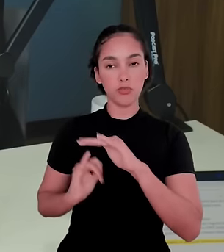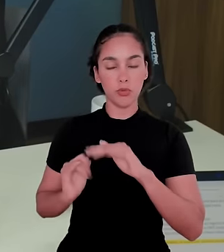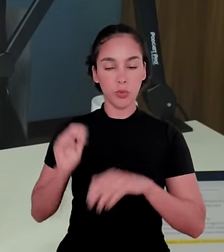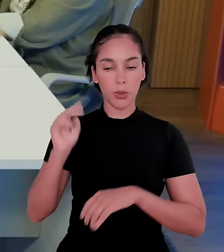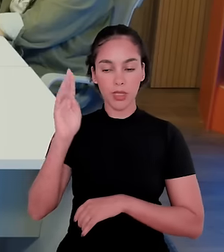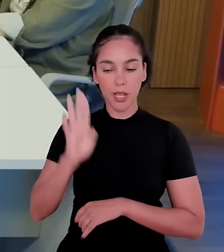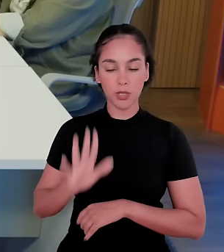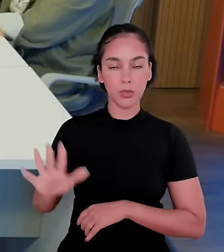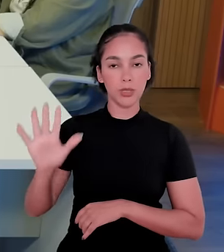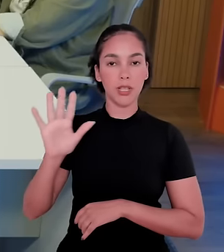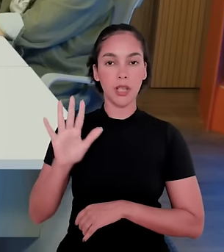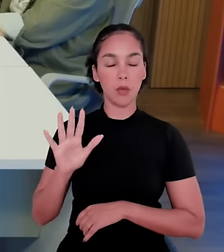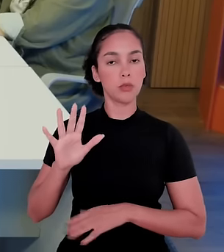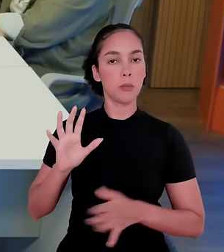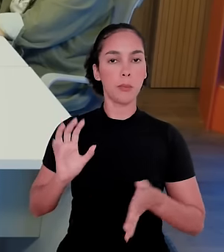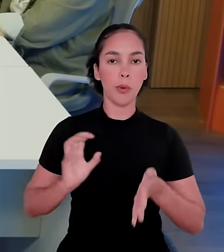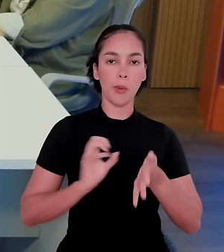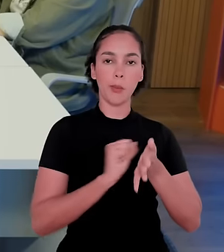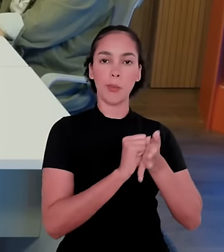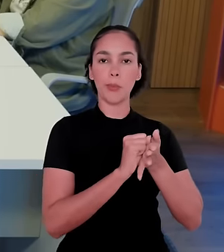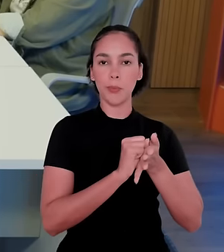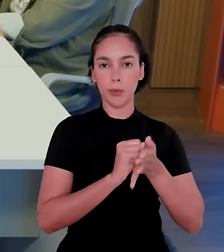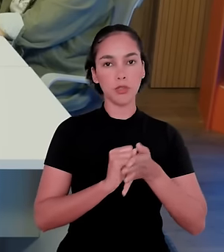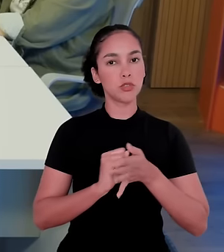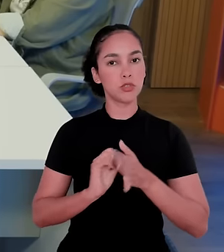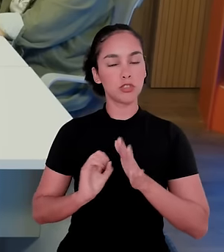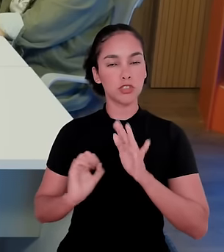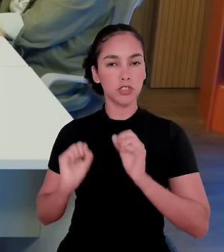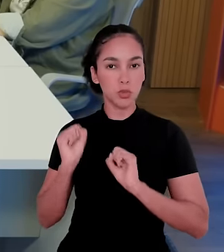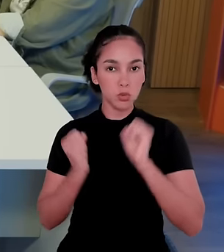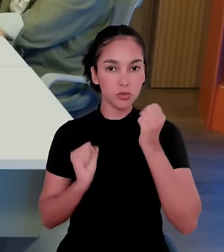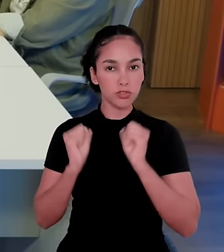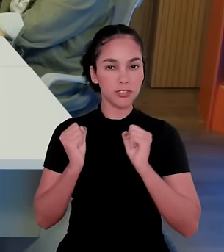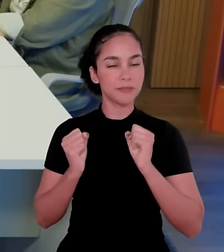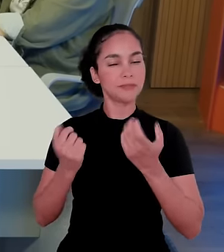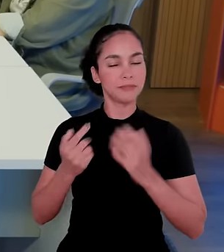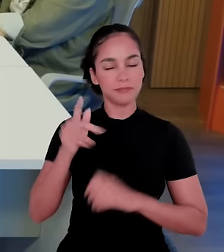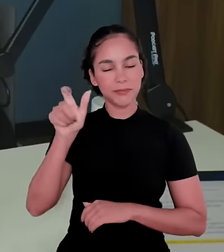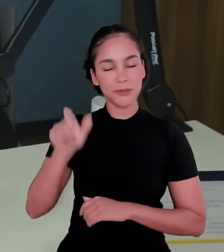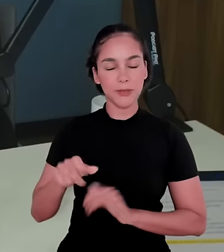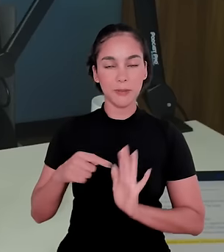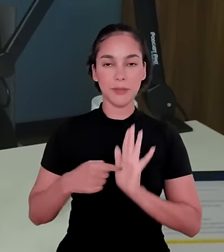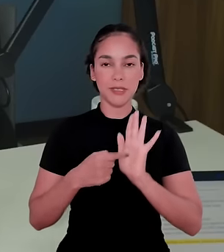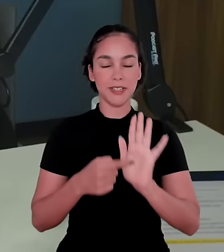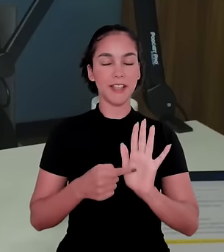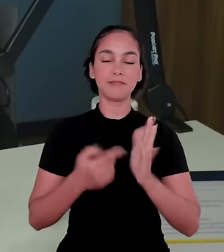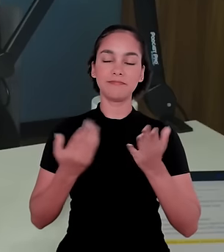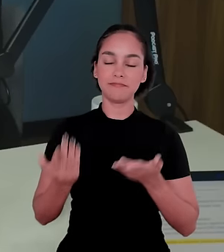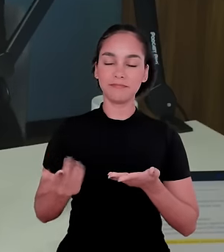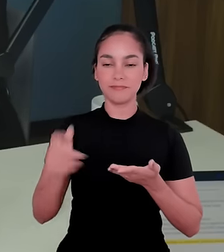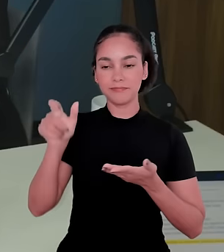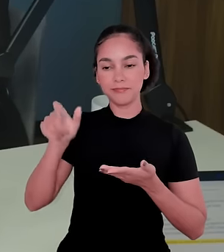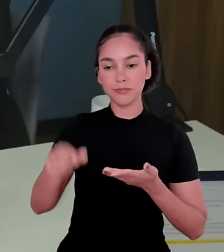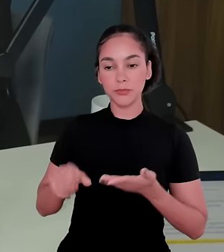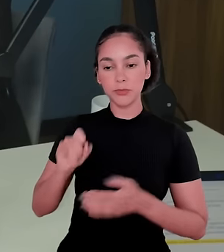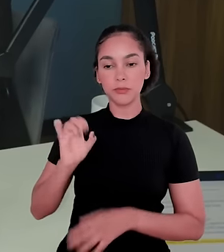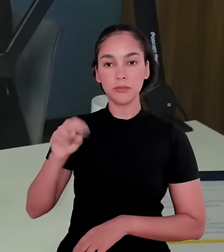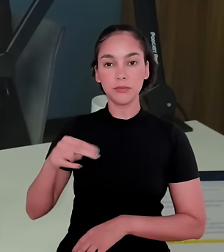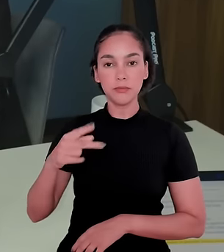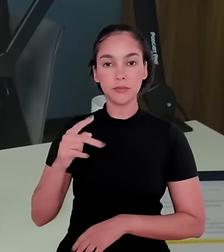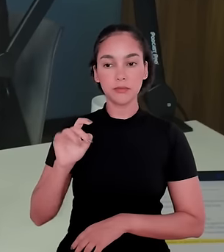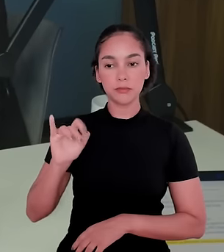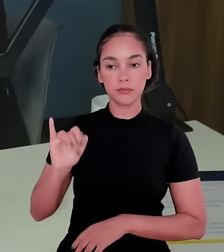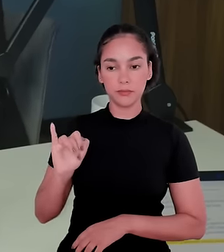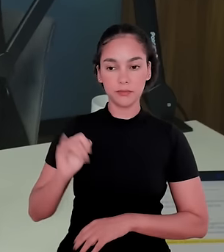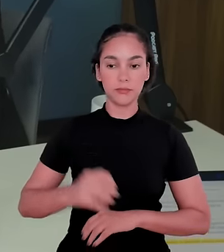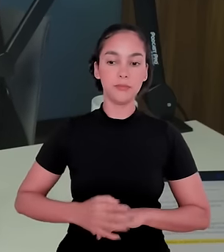Industrial aí ninguém melhor do que apresentar esse assunto é alguém do INPI que é o Instituto Nacional de